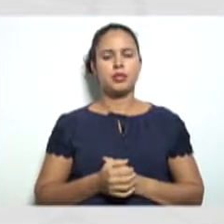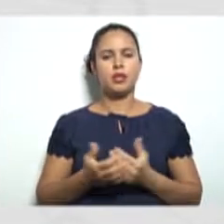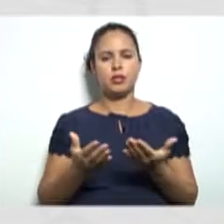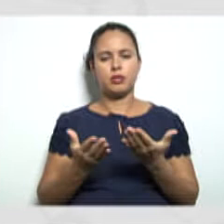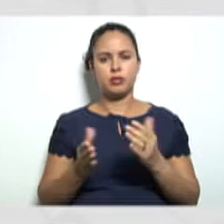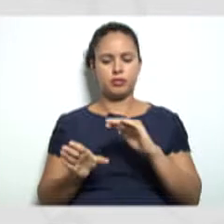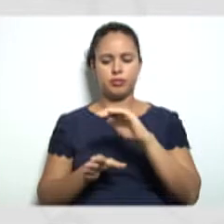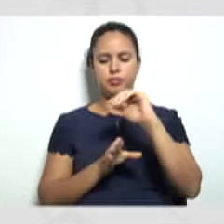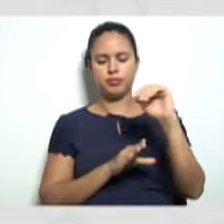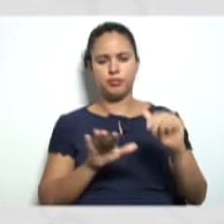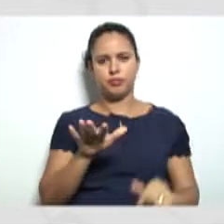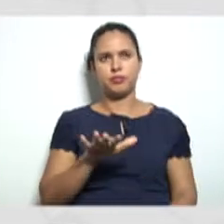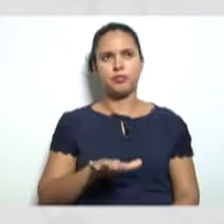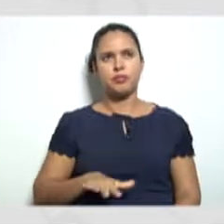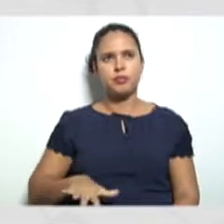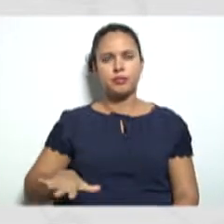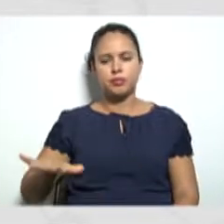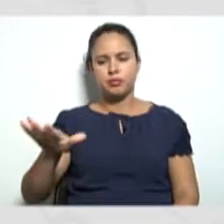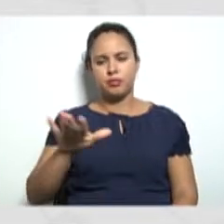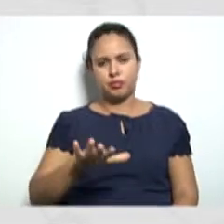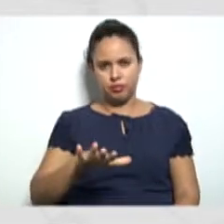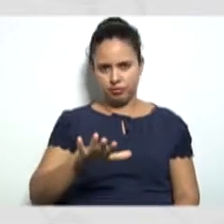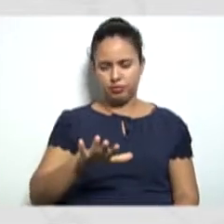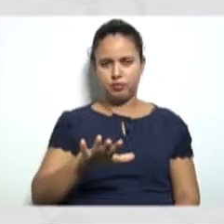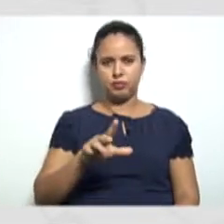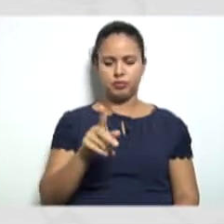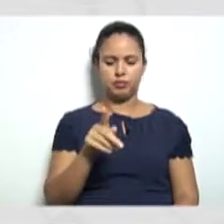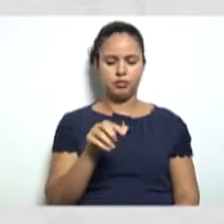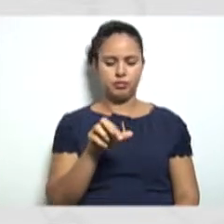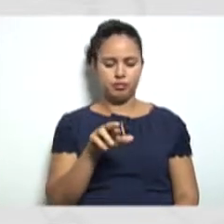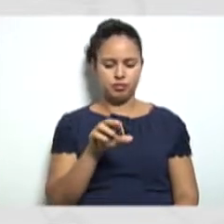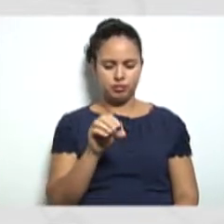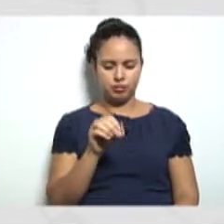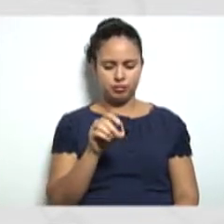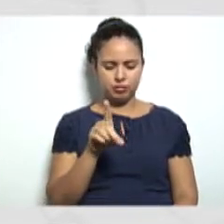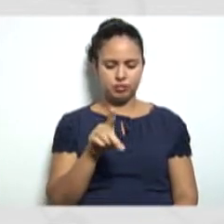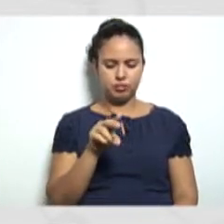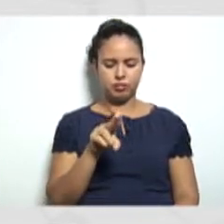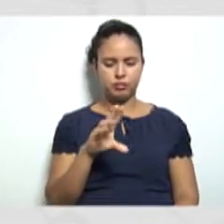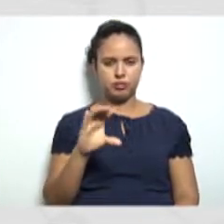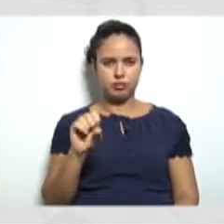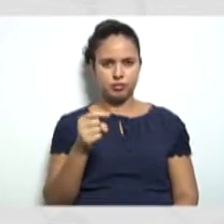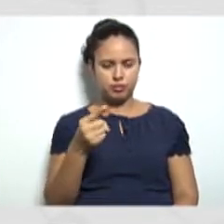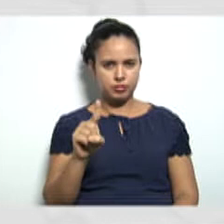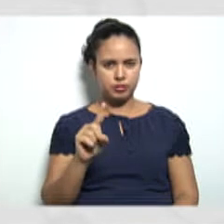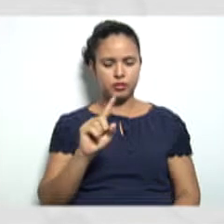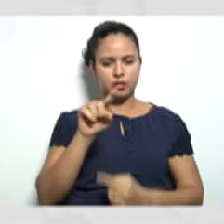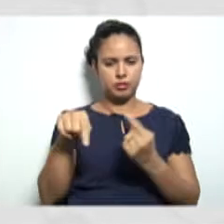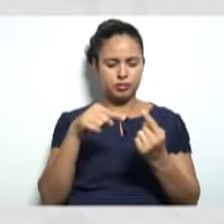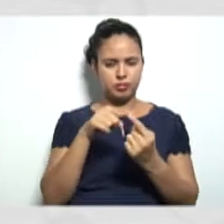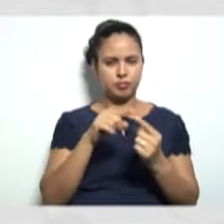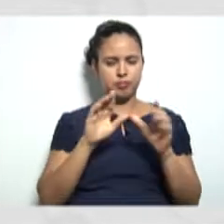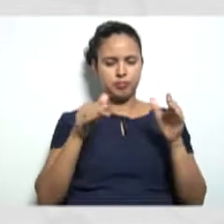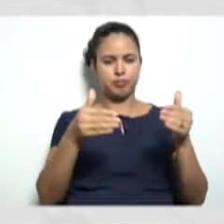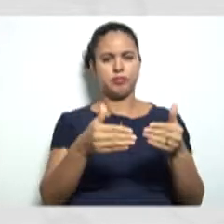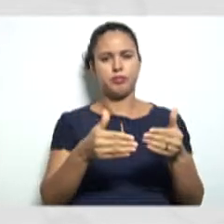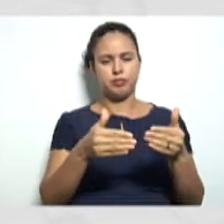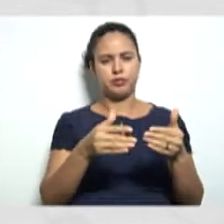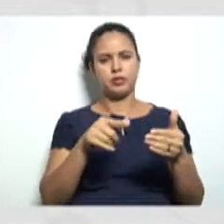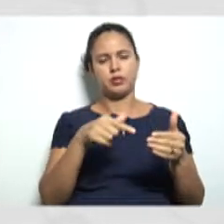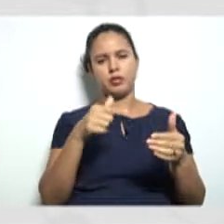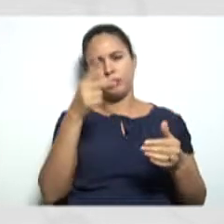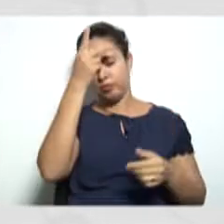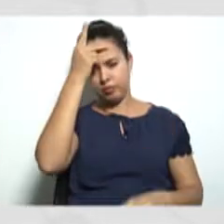vamos falar sobre o ramo de produção. Esse ramo tem como objetivo principal transformar empregados